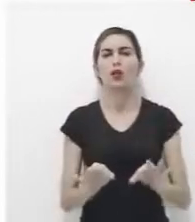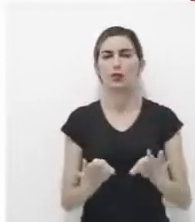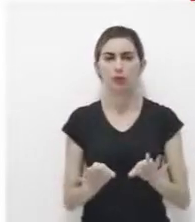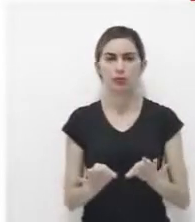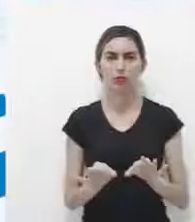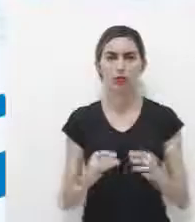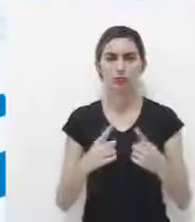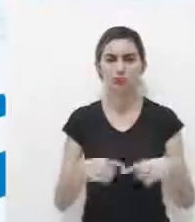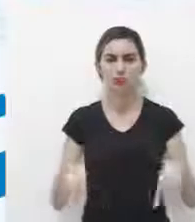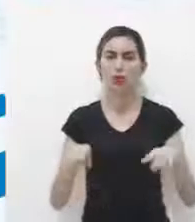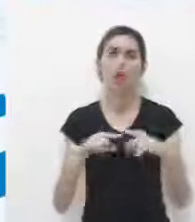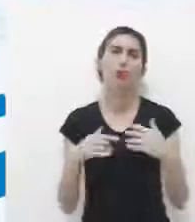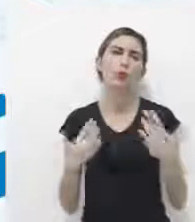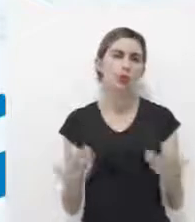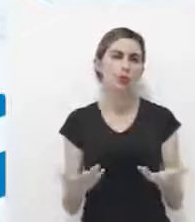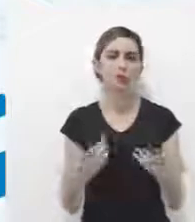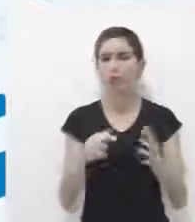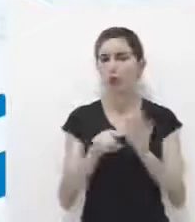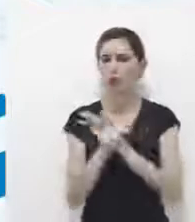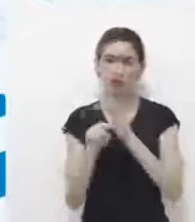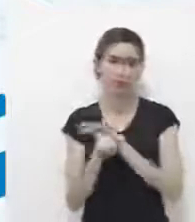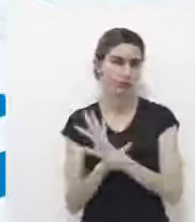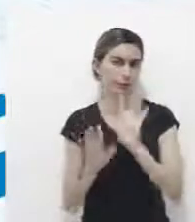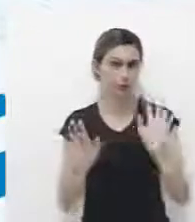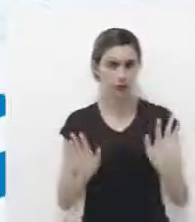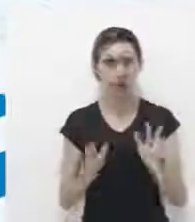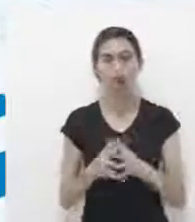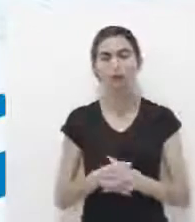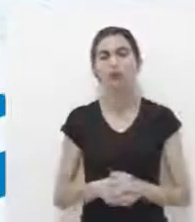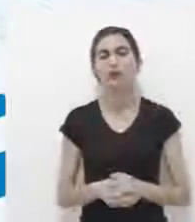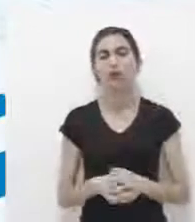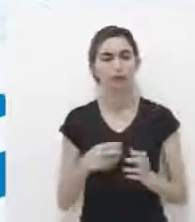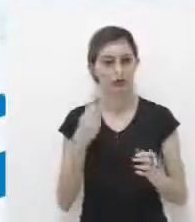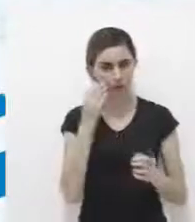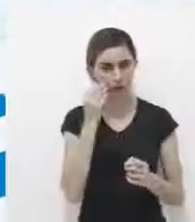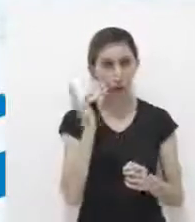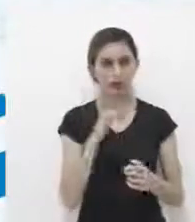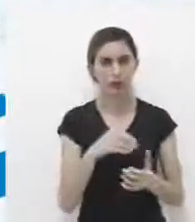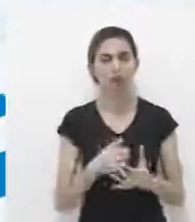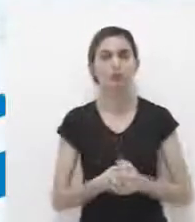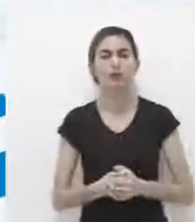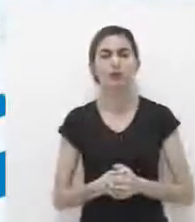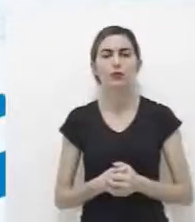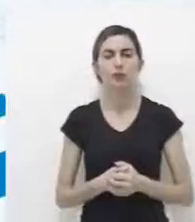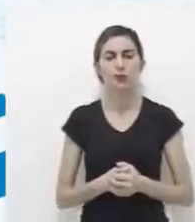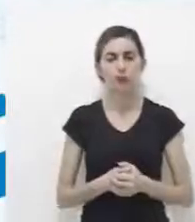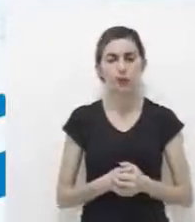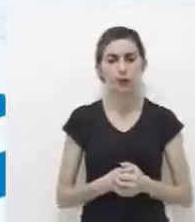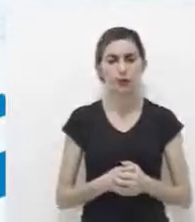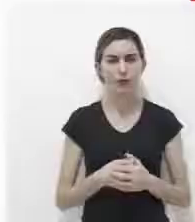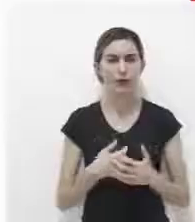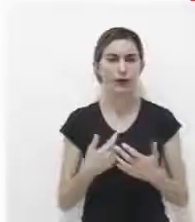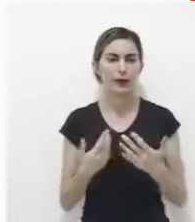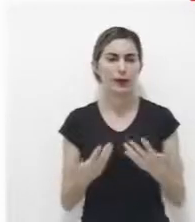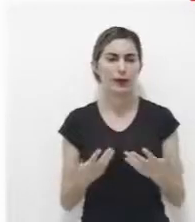vai dar certo para o que a gente, ou para o que a questão está pedindo, tá joia? Vamos lá, olha só.